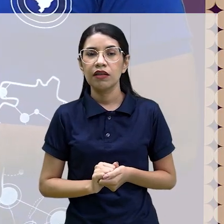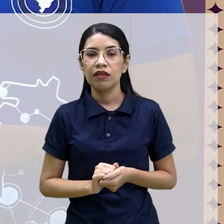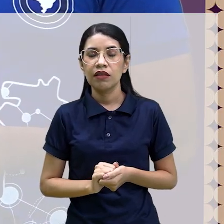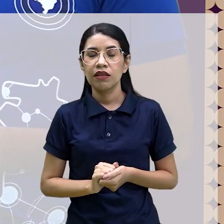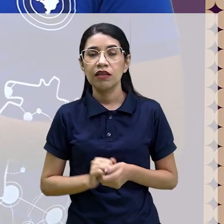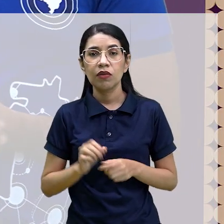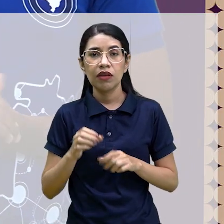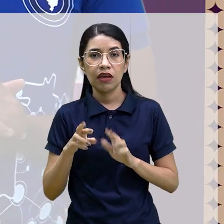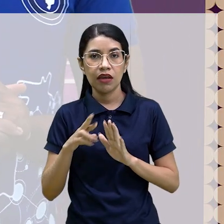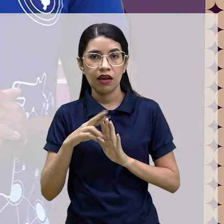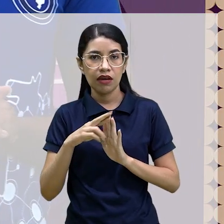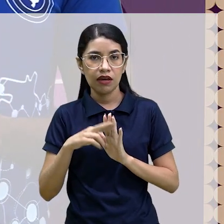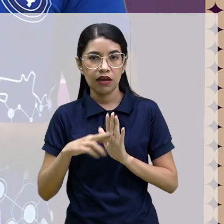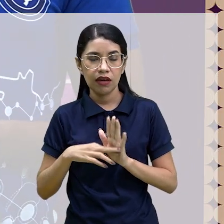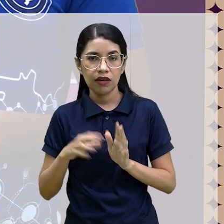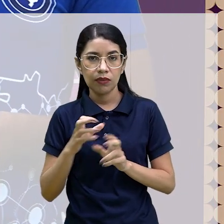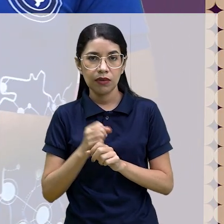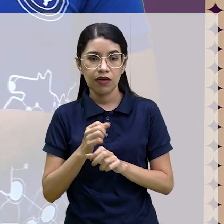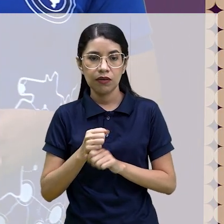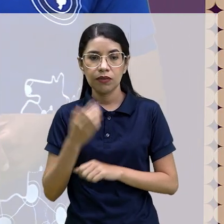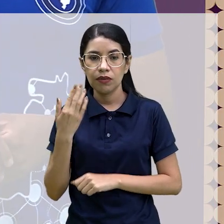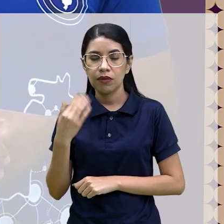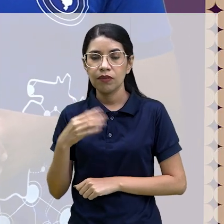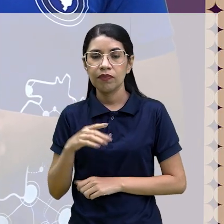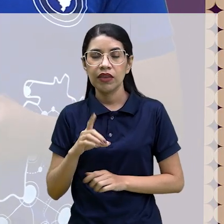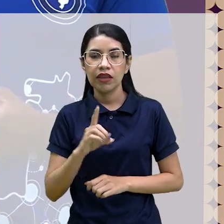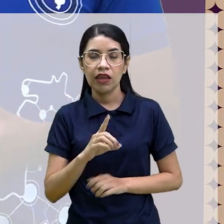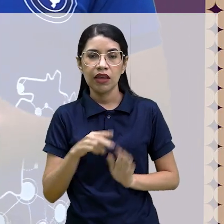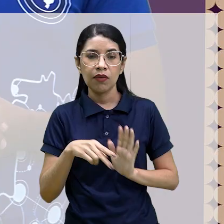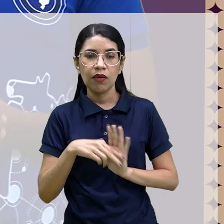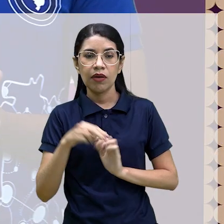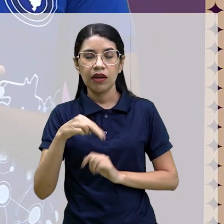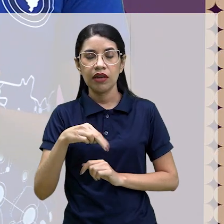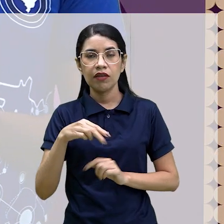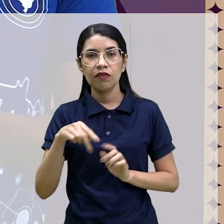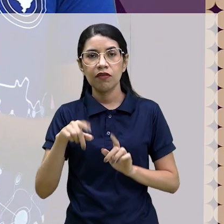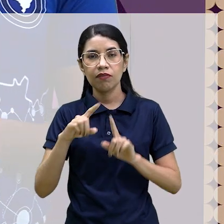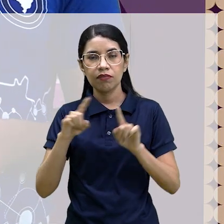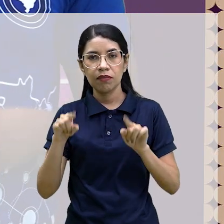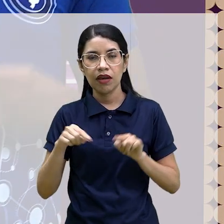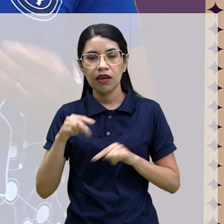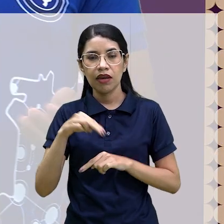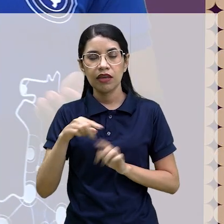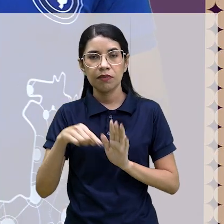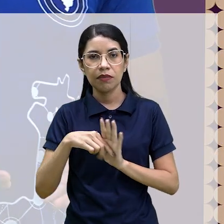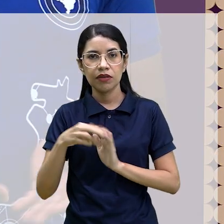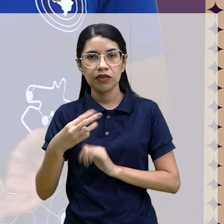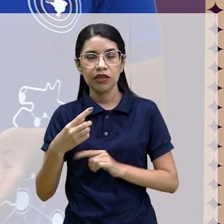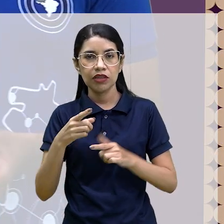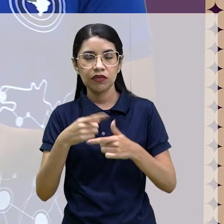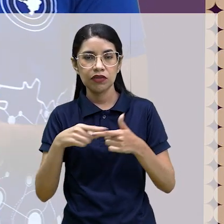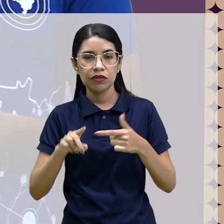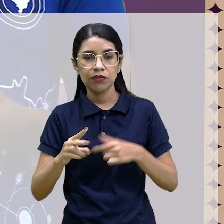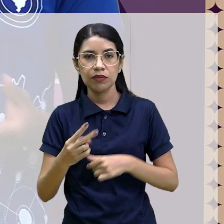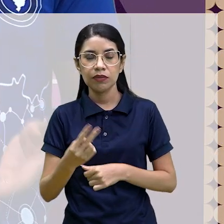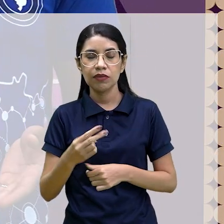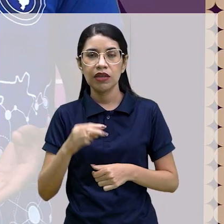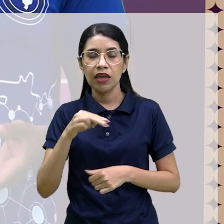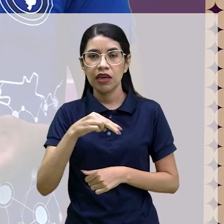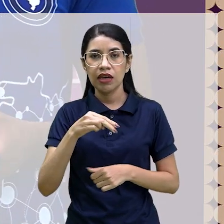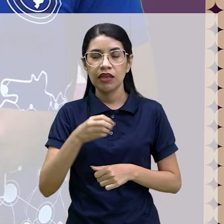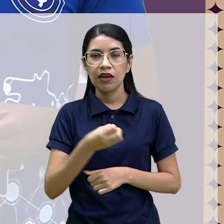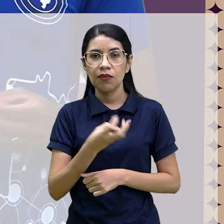dessa regrinha aqui, ó. N vezes N menos 3 dividido por 2, onde esse N é o número